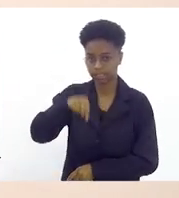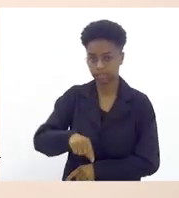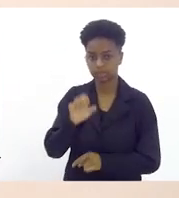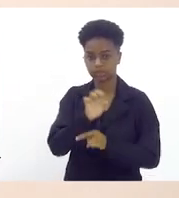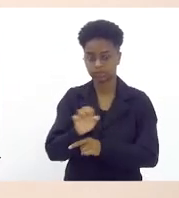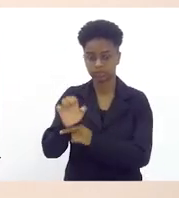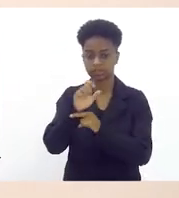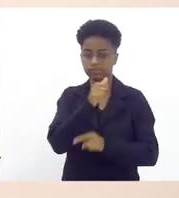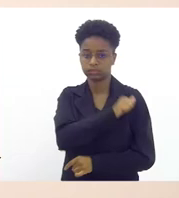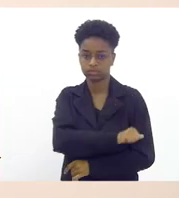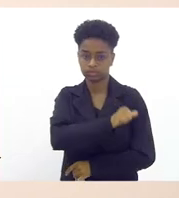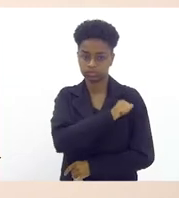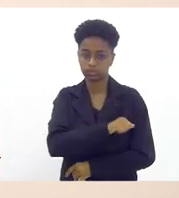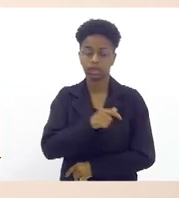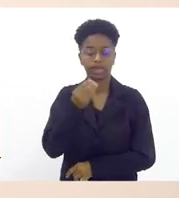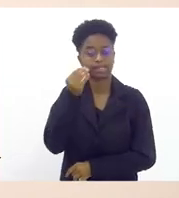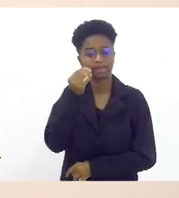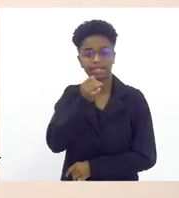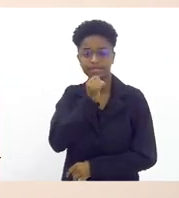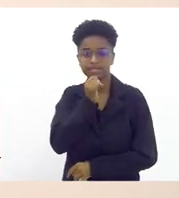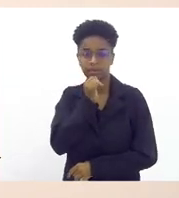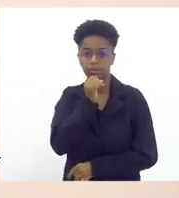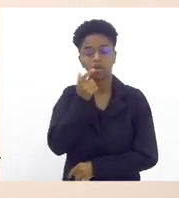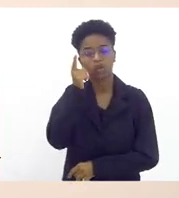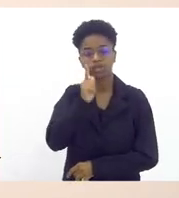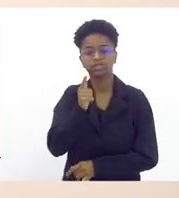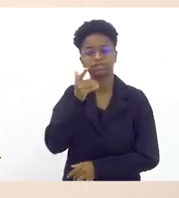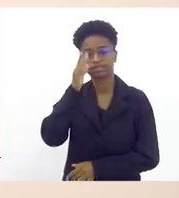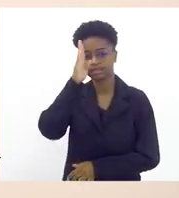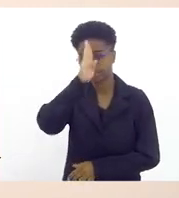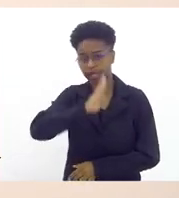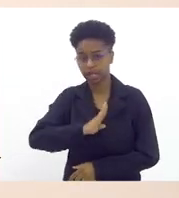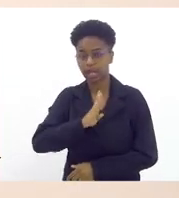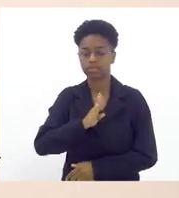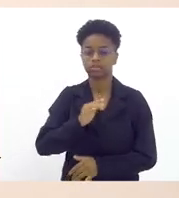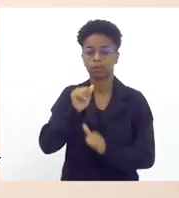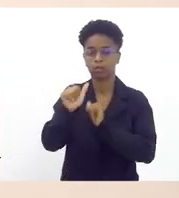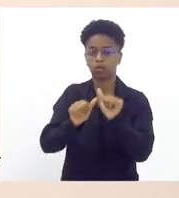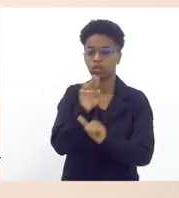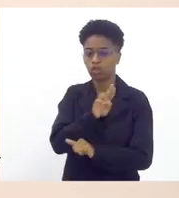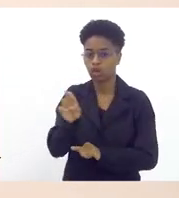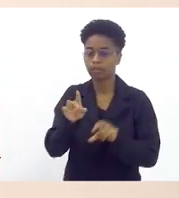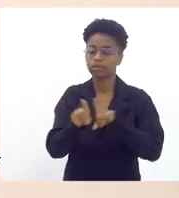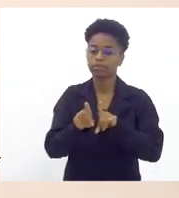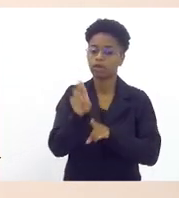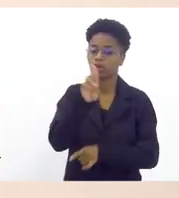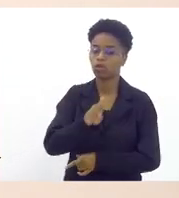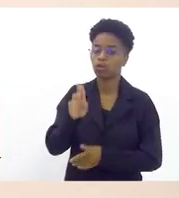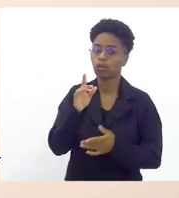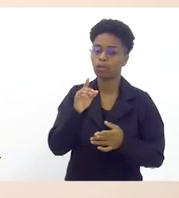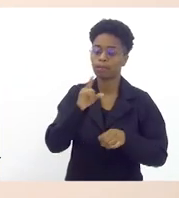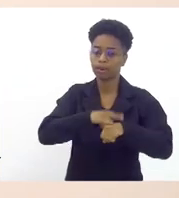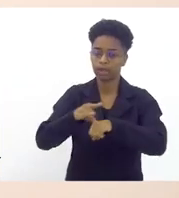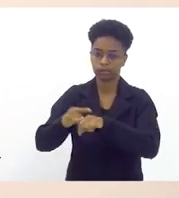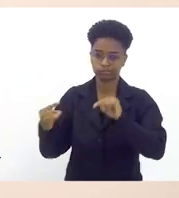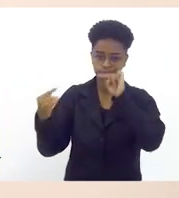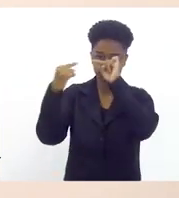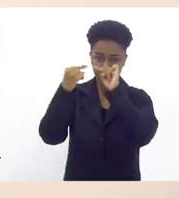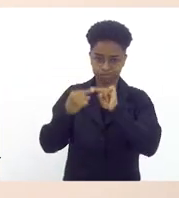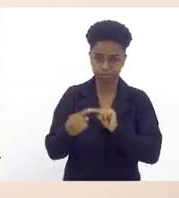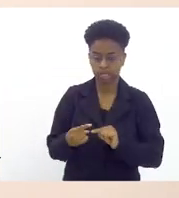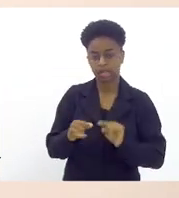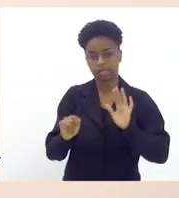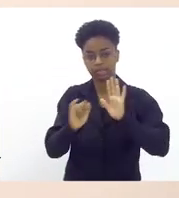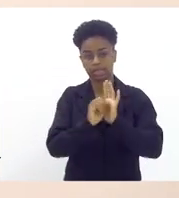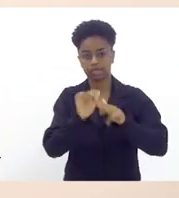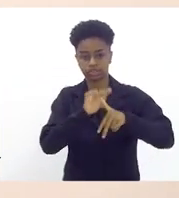né, como a gratuidade na verbação do nome social, né, o uso do banheiro correspondente, né, de acordo com a identidade de